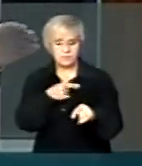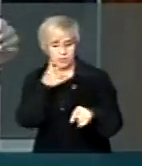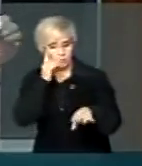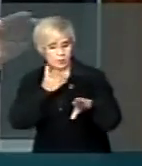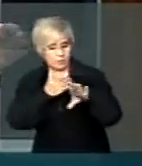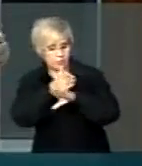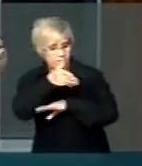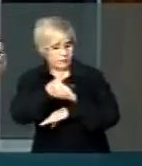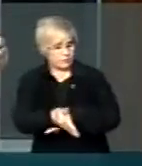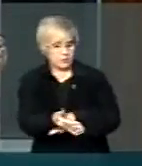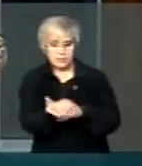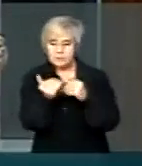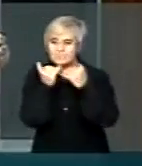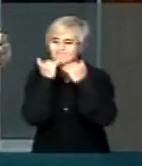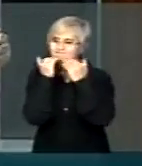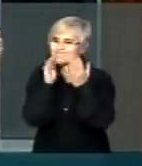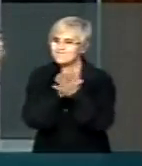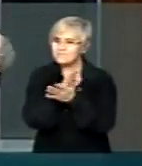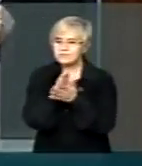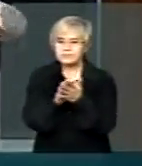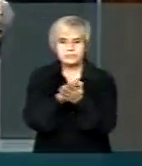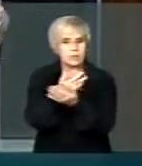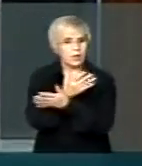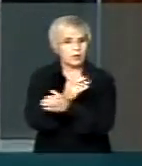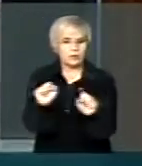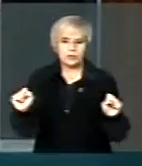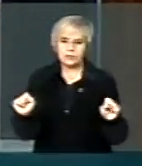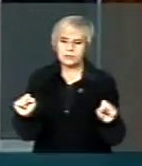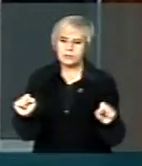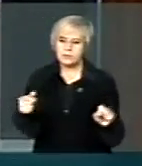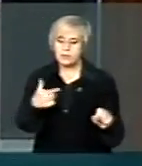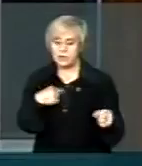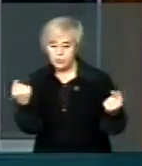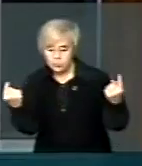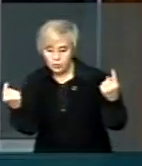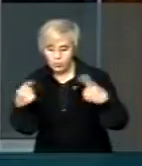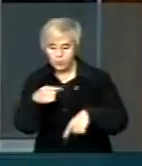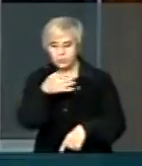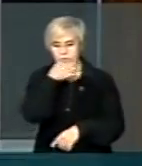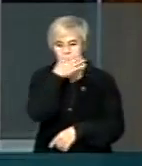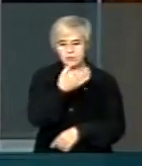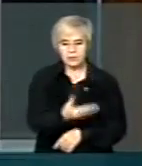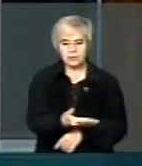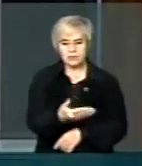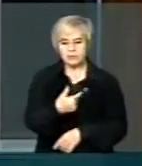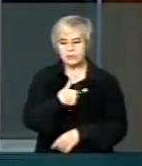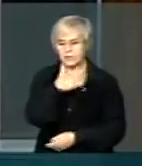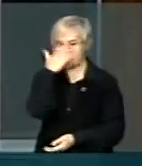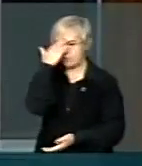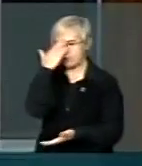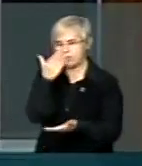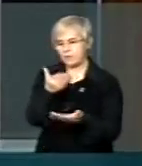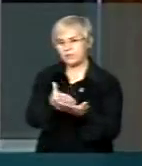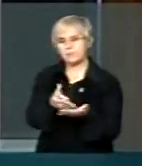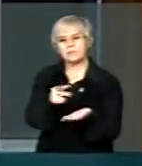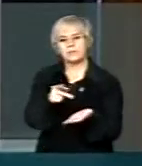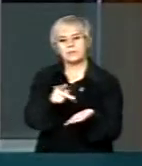ontem aqui da terceirização. Hoje eu sou contrário a essa posição, porque acredito, senhor presidente,